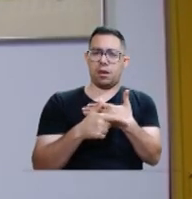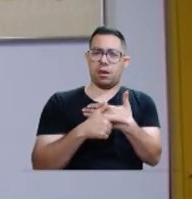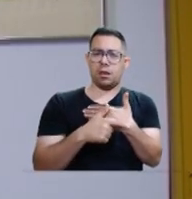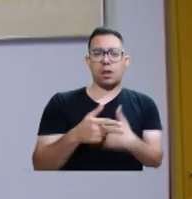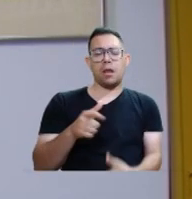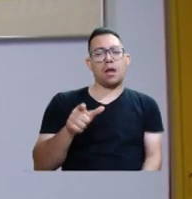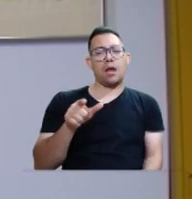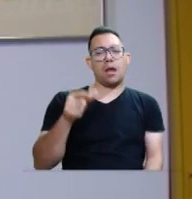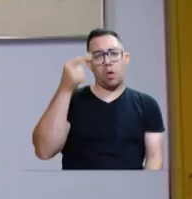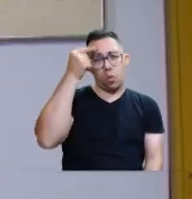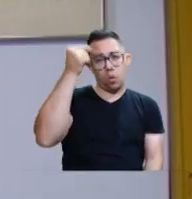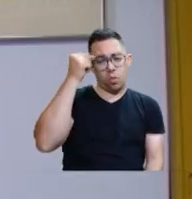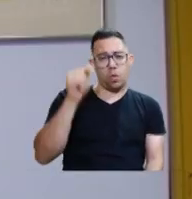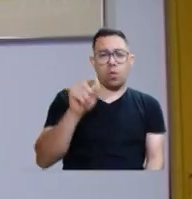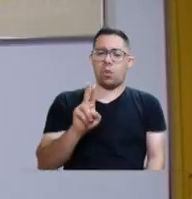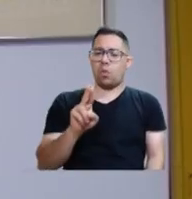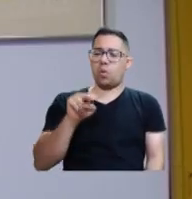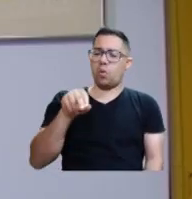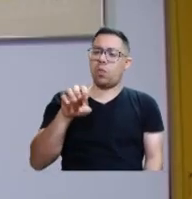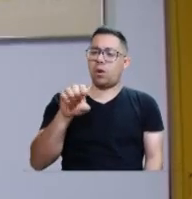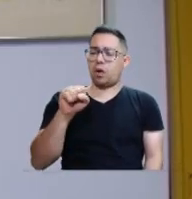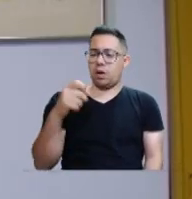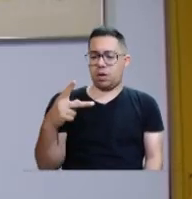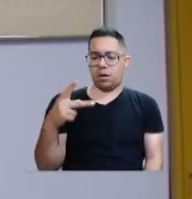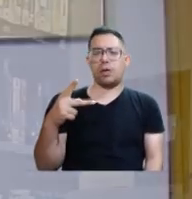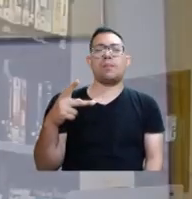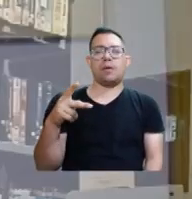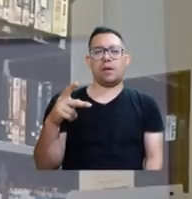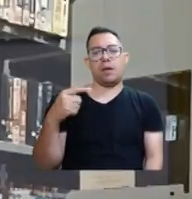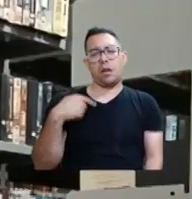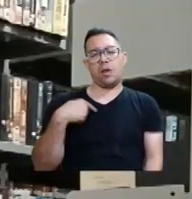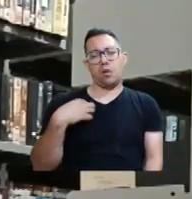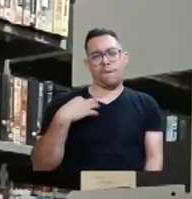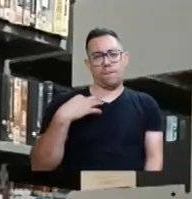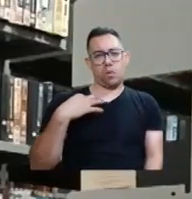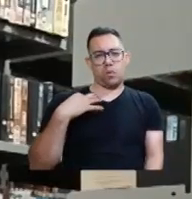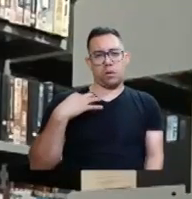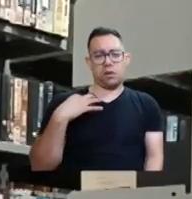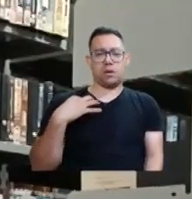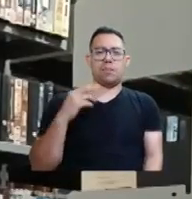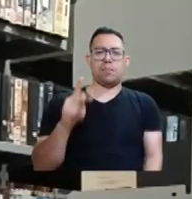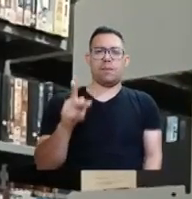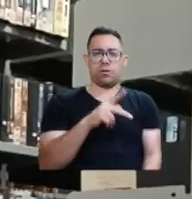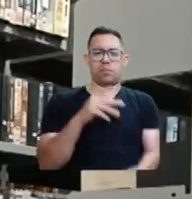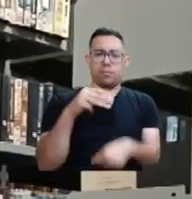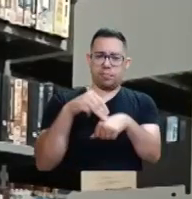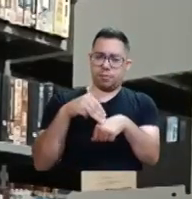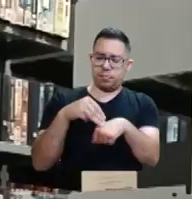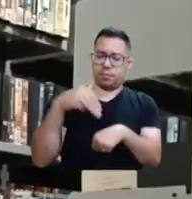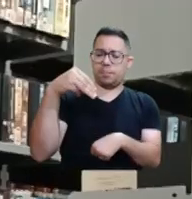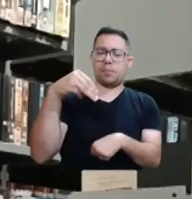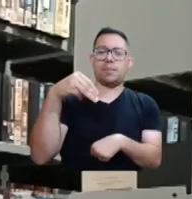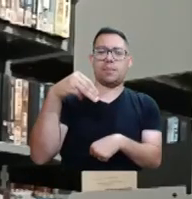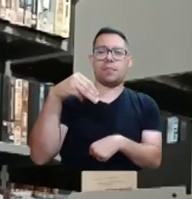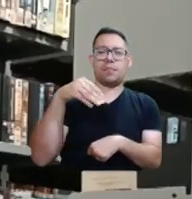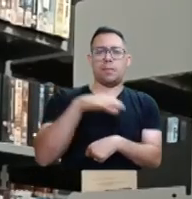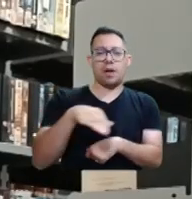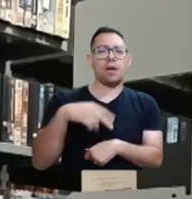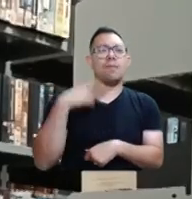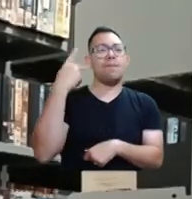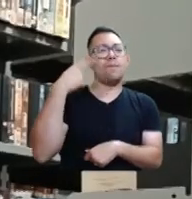do papel da própria Unesp, da universidade, onde eu sou professor voluntário de um programa